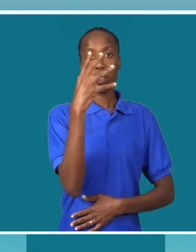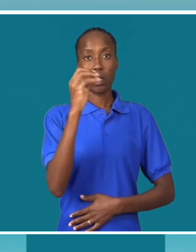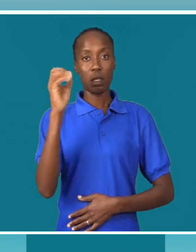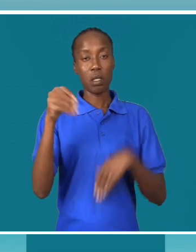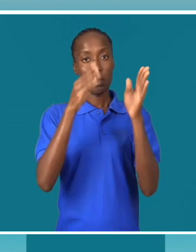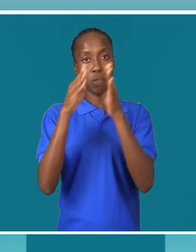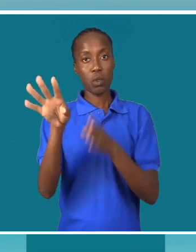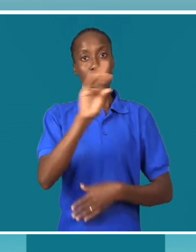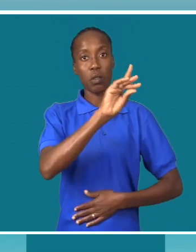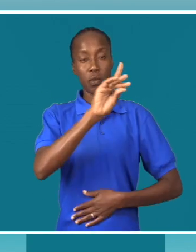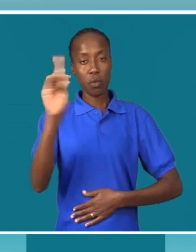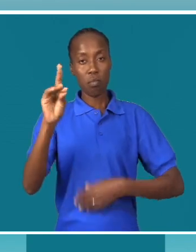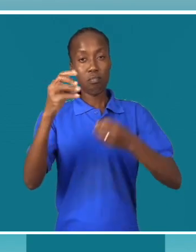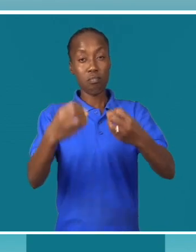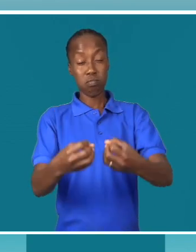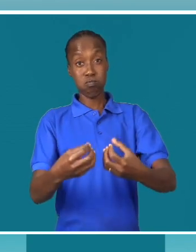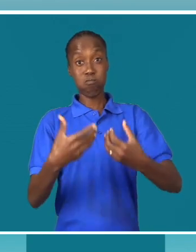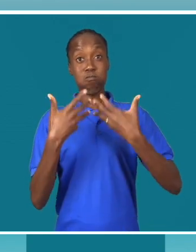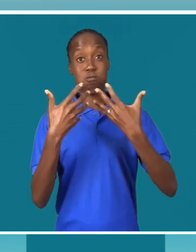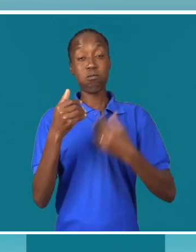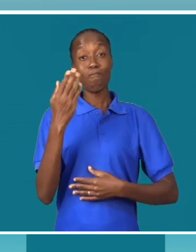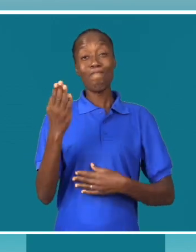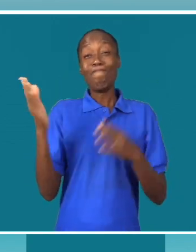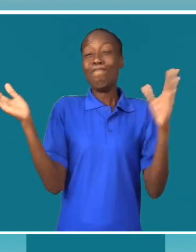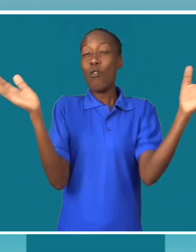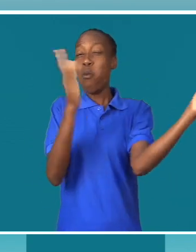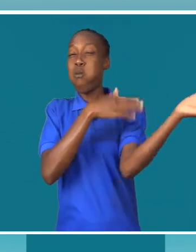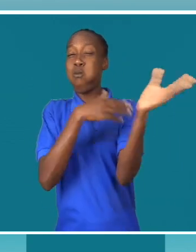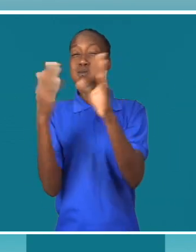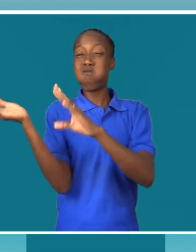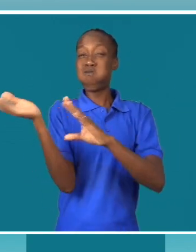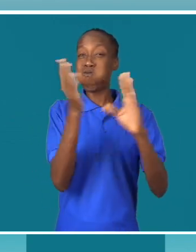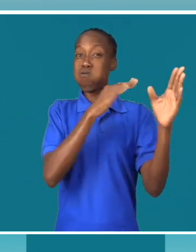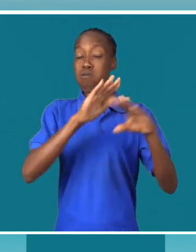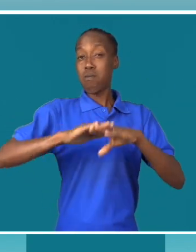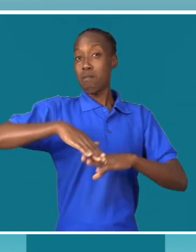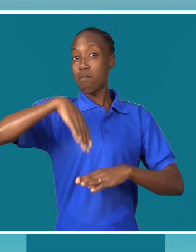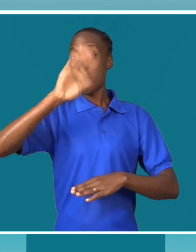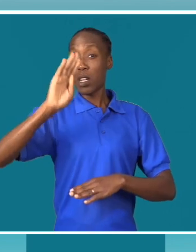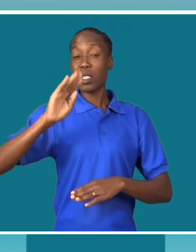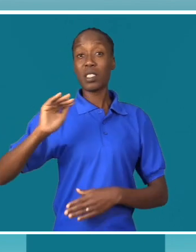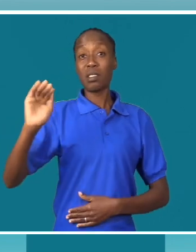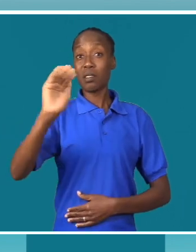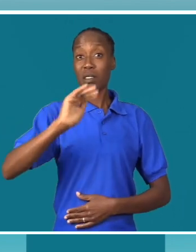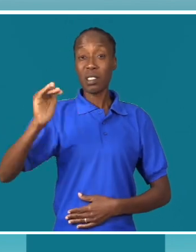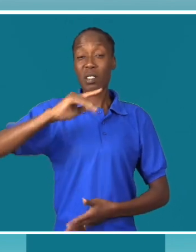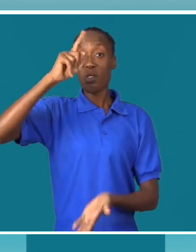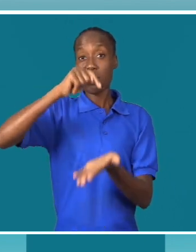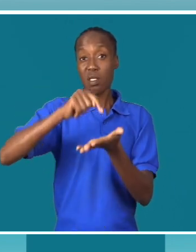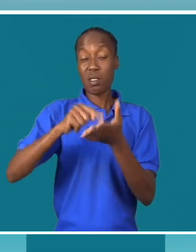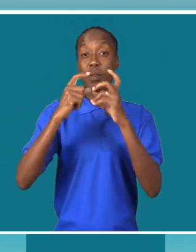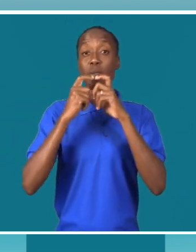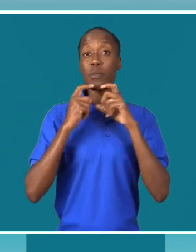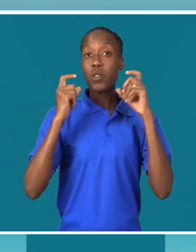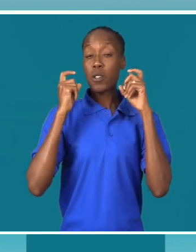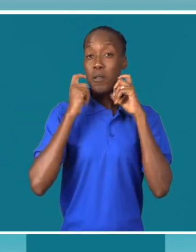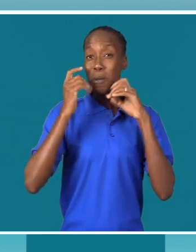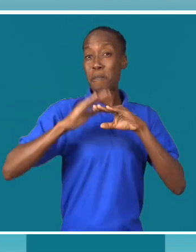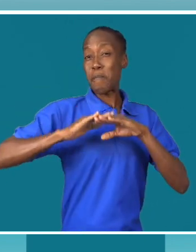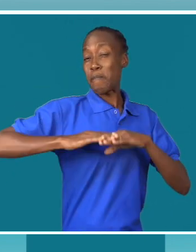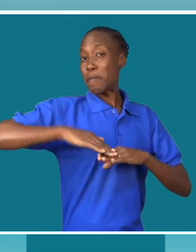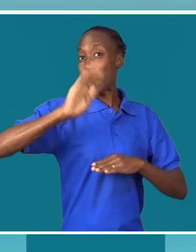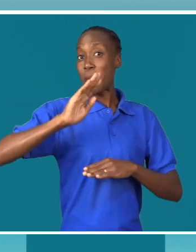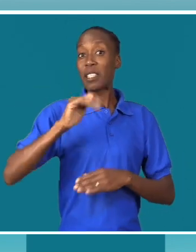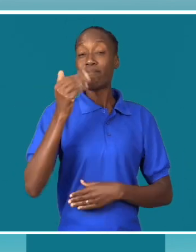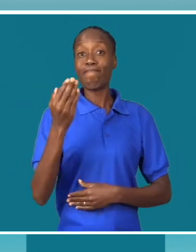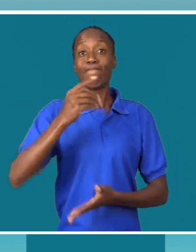Mais de 2.500 pessoas com deficiência foram afetadas pelo ciclone Idaya que fustigou a região centro de